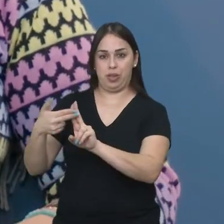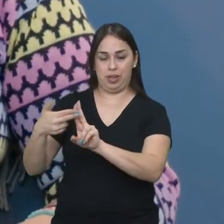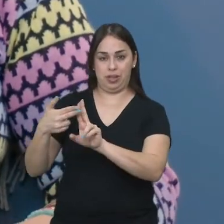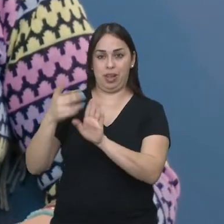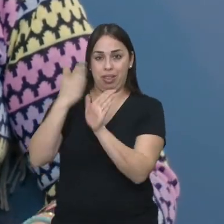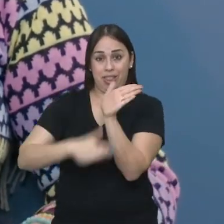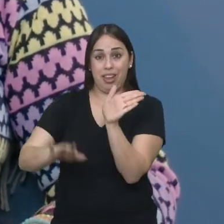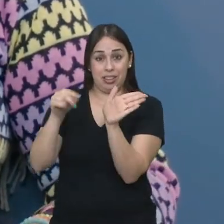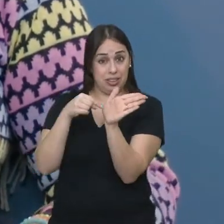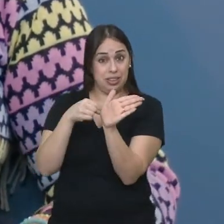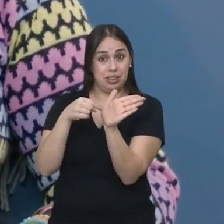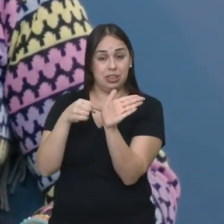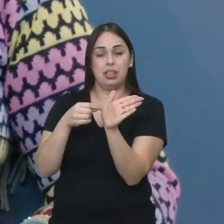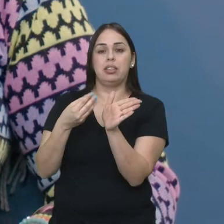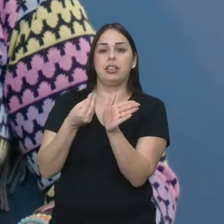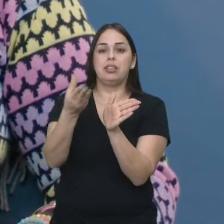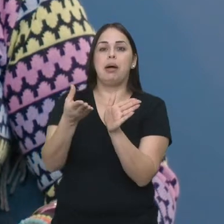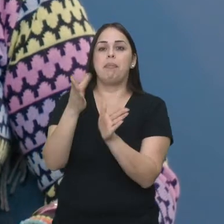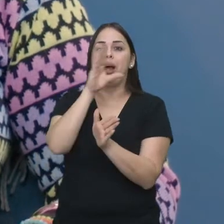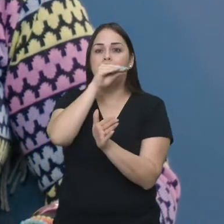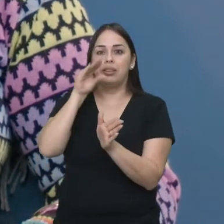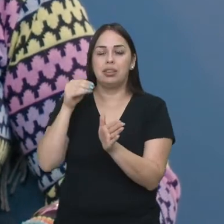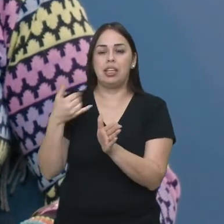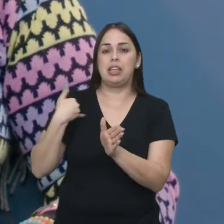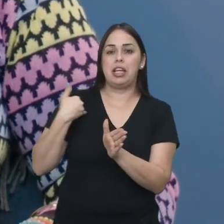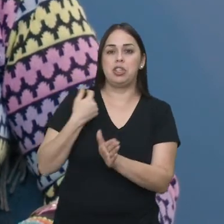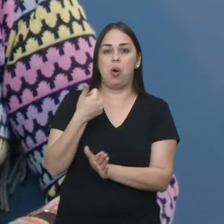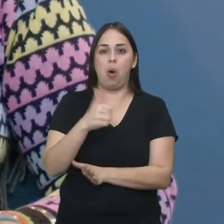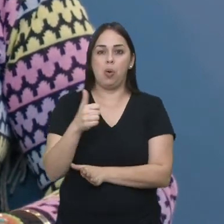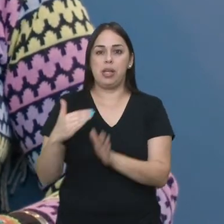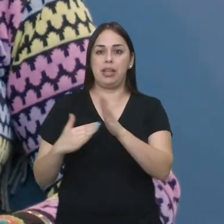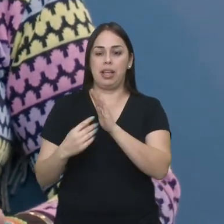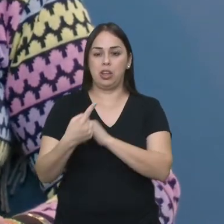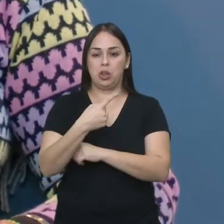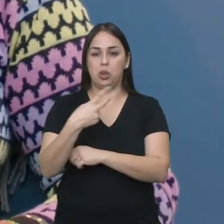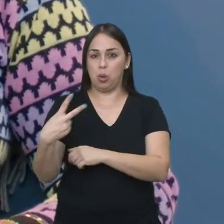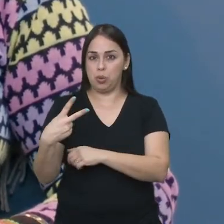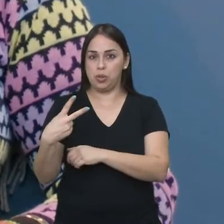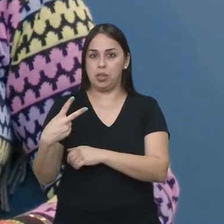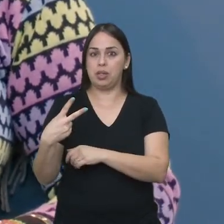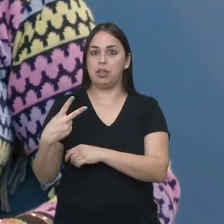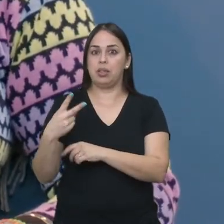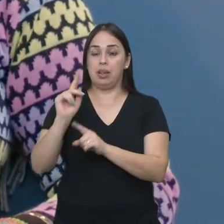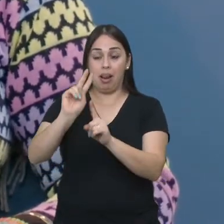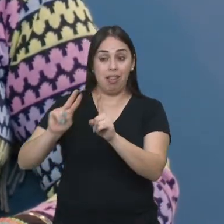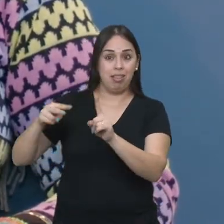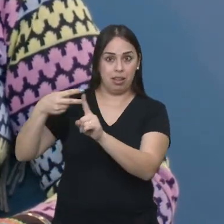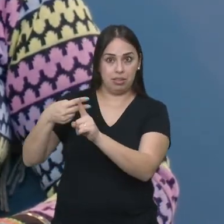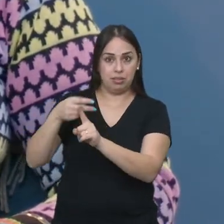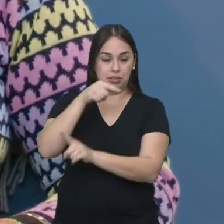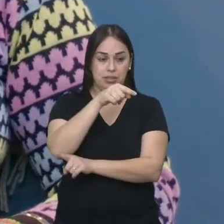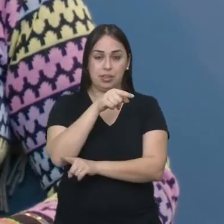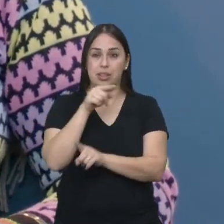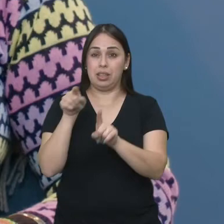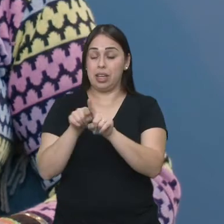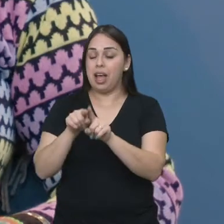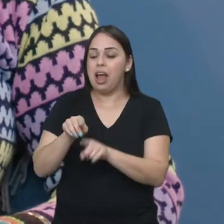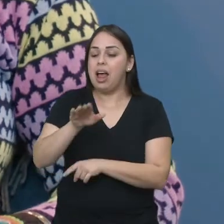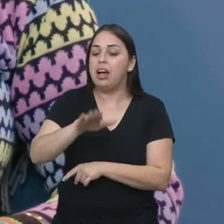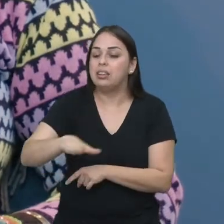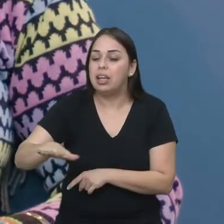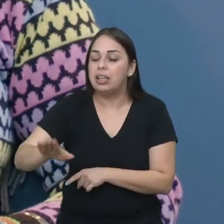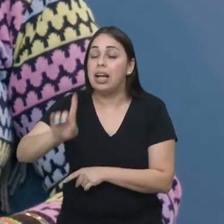nosso calendário a vacina para adolescentes entre 11 e 12 anos, esse reforço da vacina meningo C dada na infância